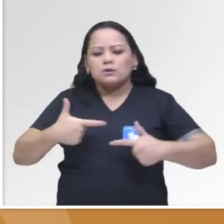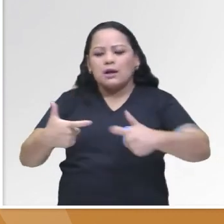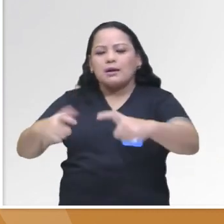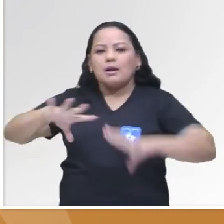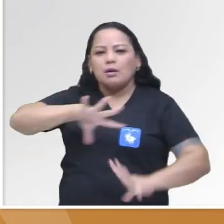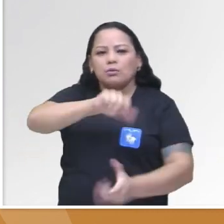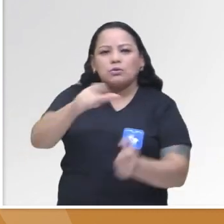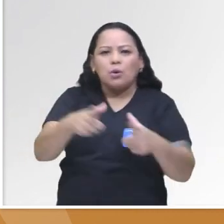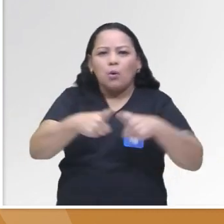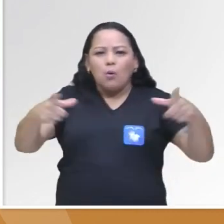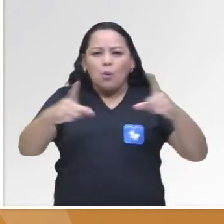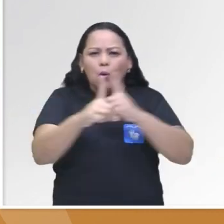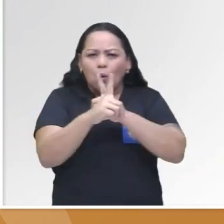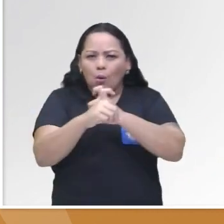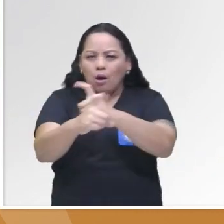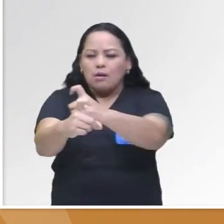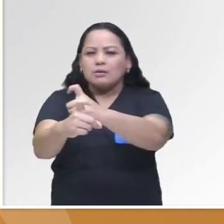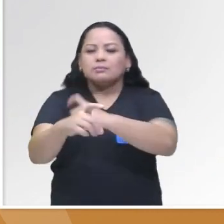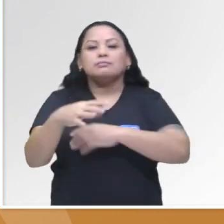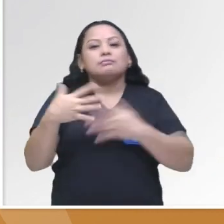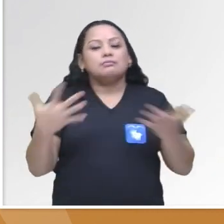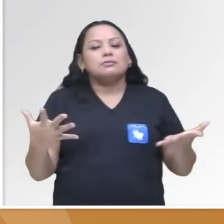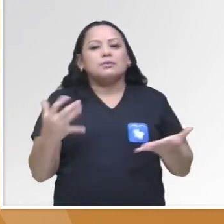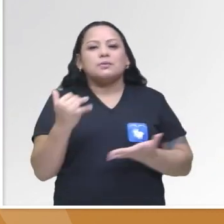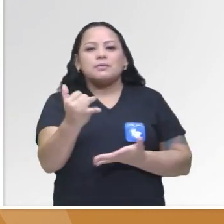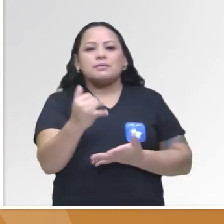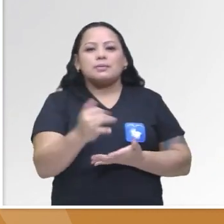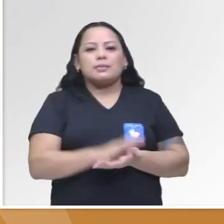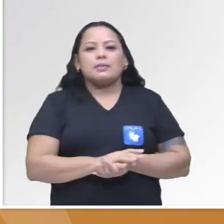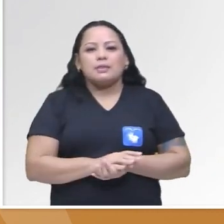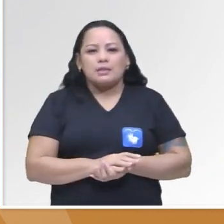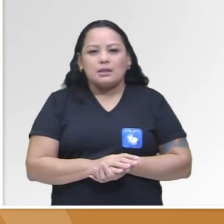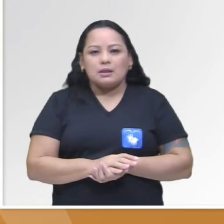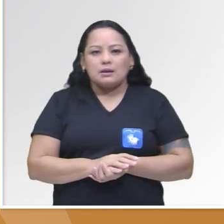a expansão do nazismo? Então,